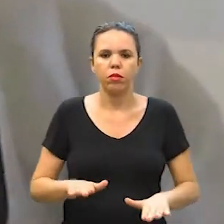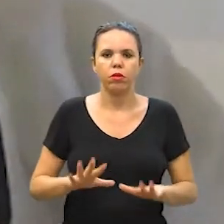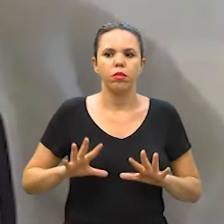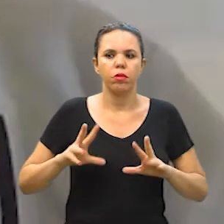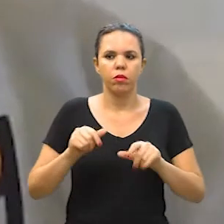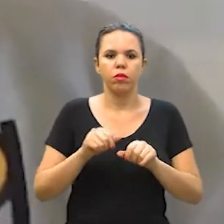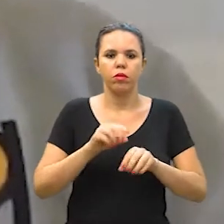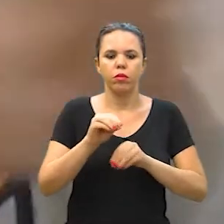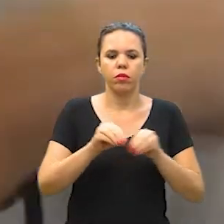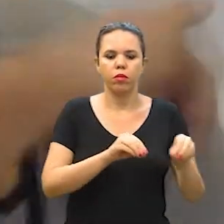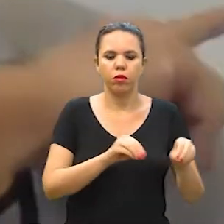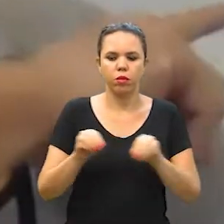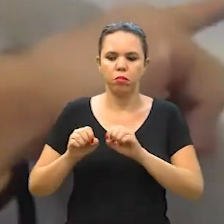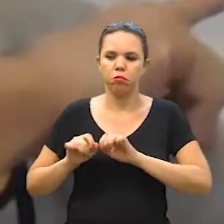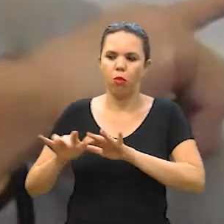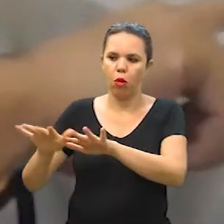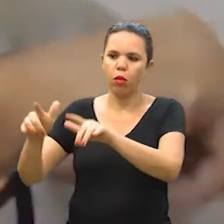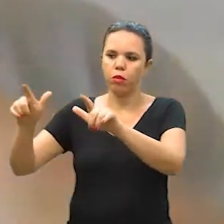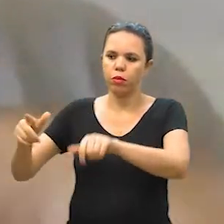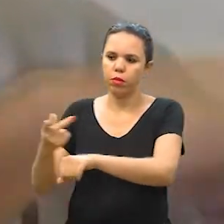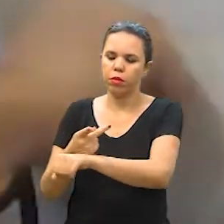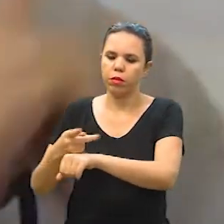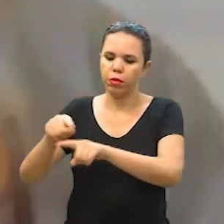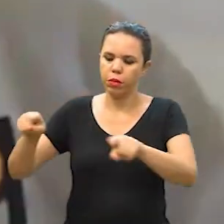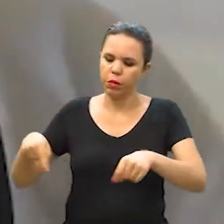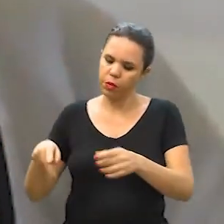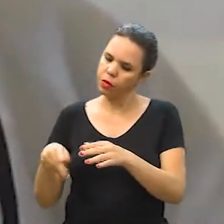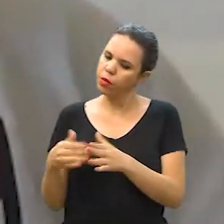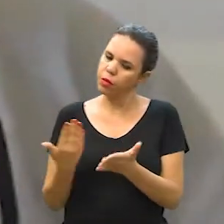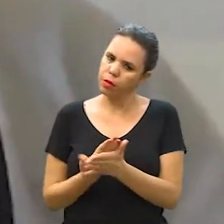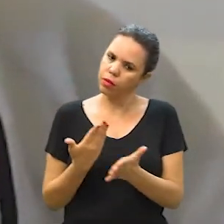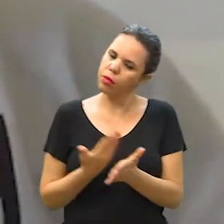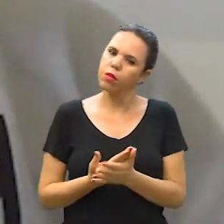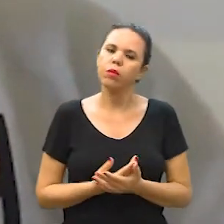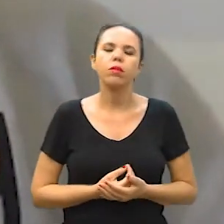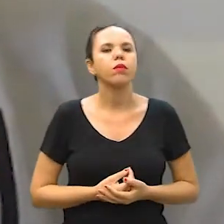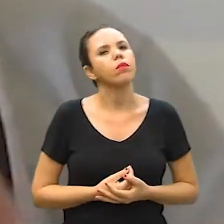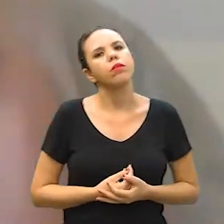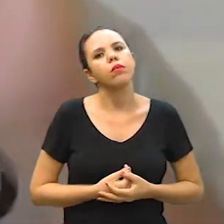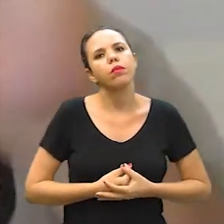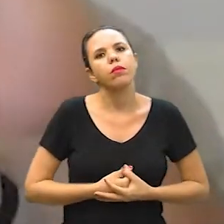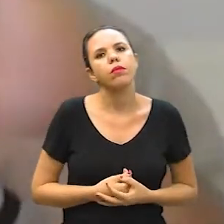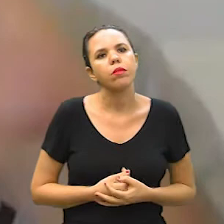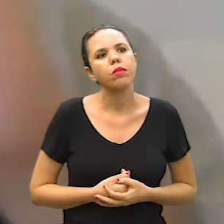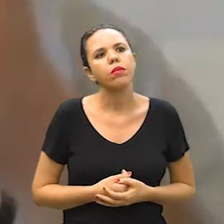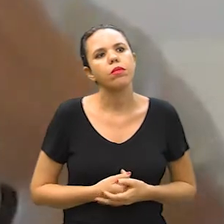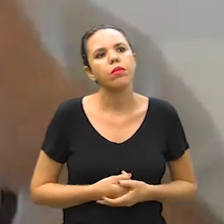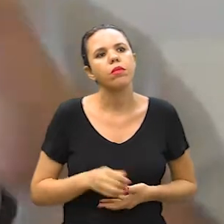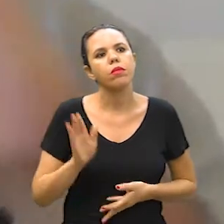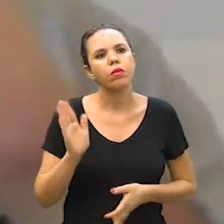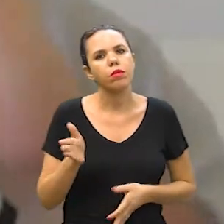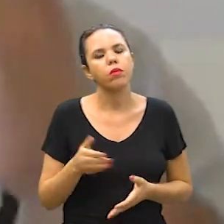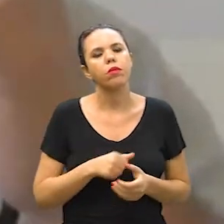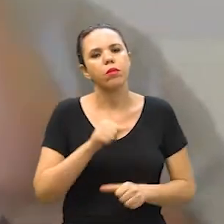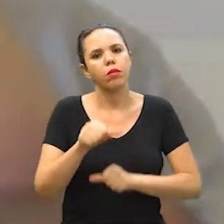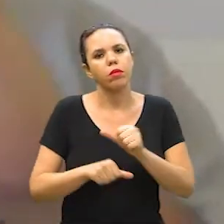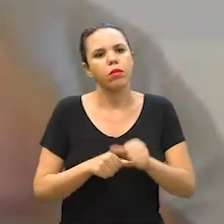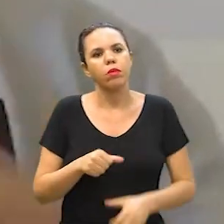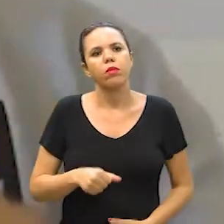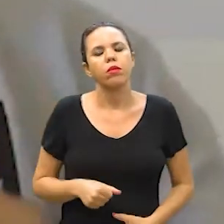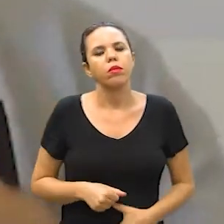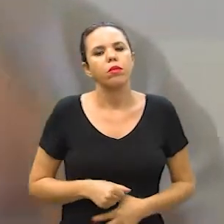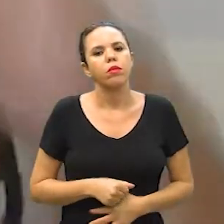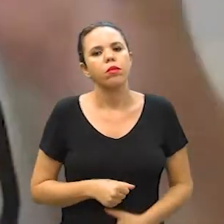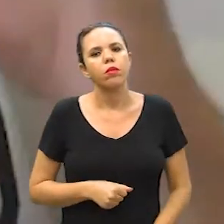todo mundo tem que sair e ir procurar qual que é a próxima aula. Então, isso já muda um